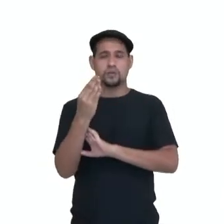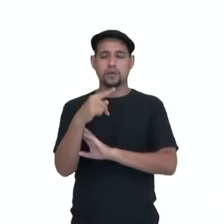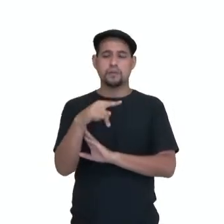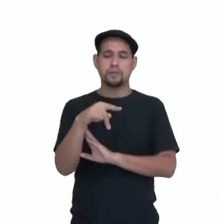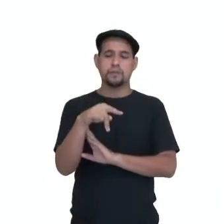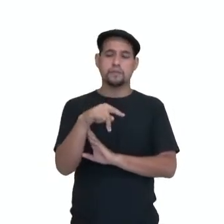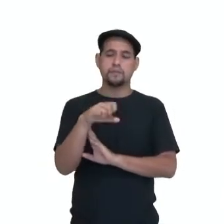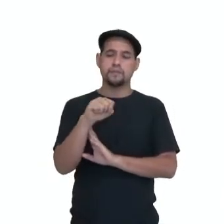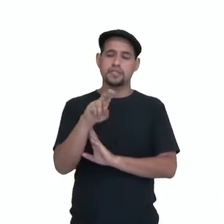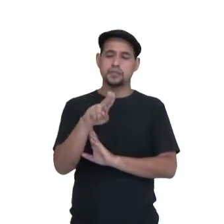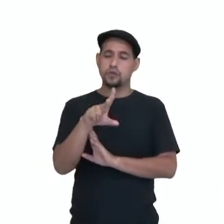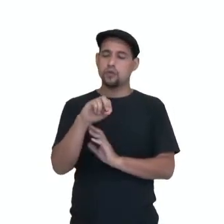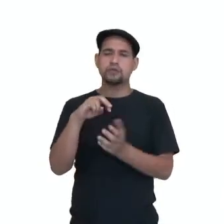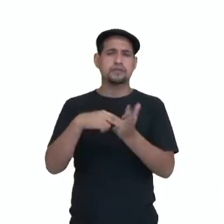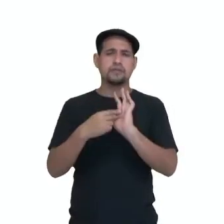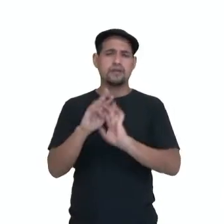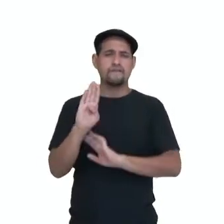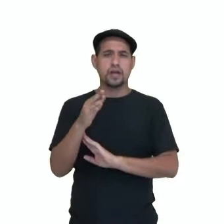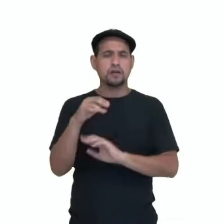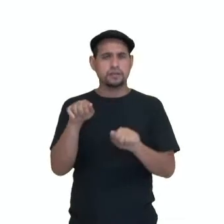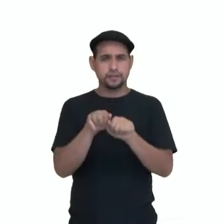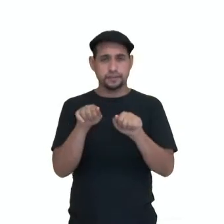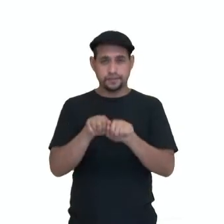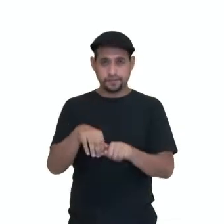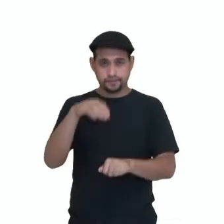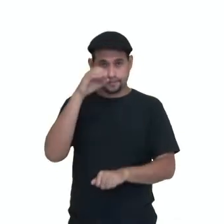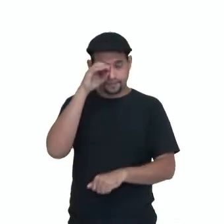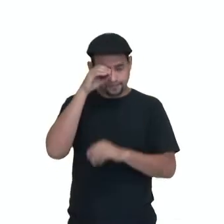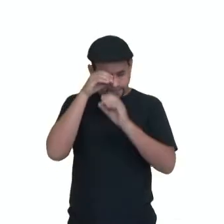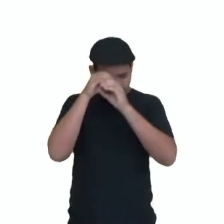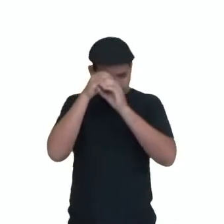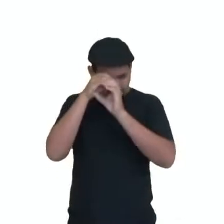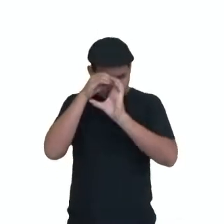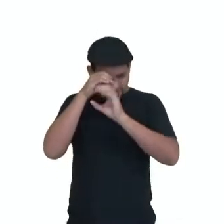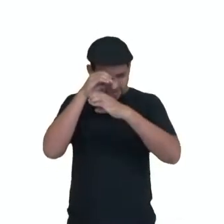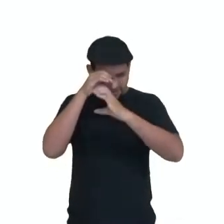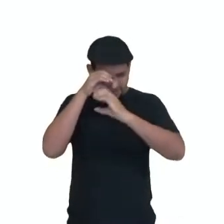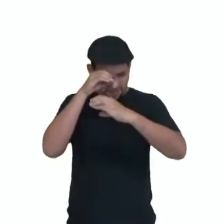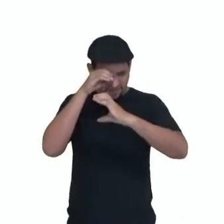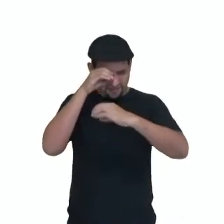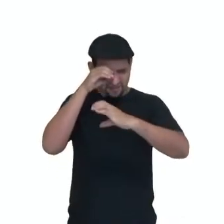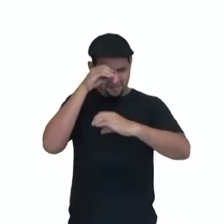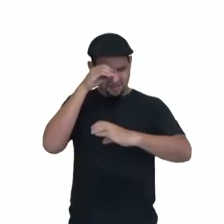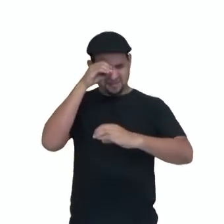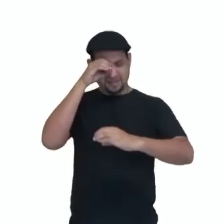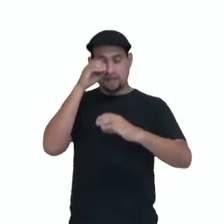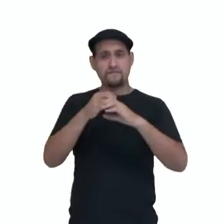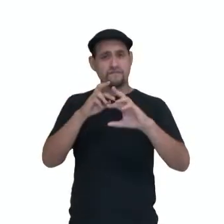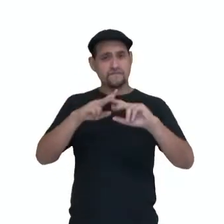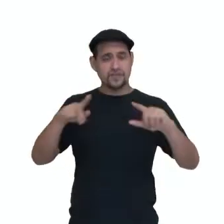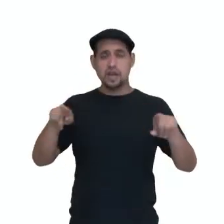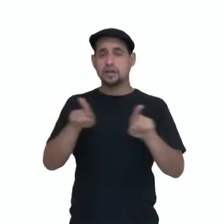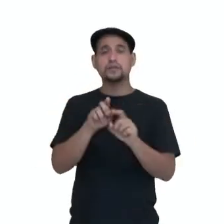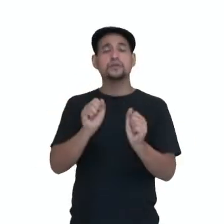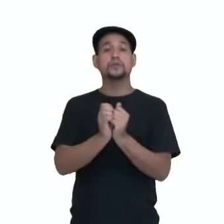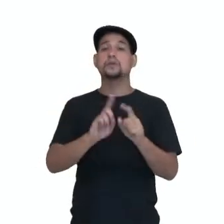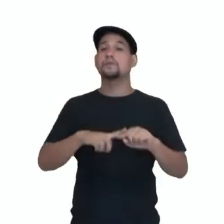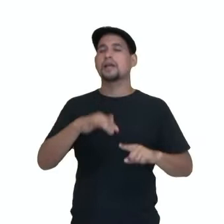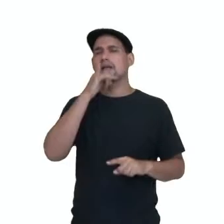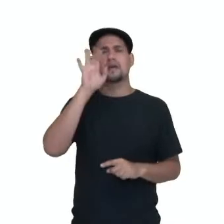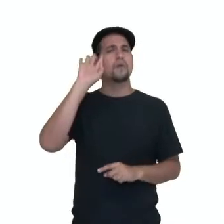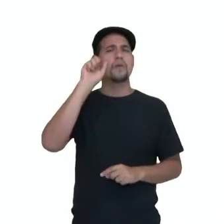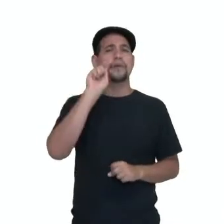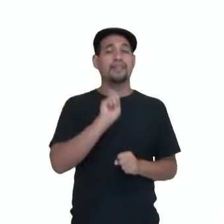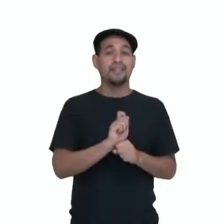no microscópio, você tem a sensação de que ele que tem várias camadas. Porém, acontece